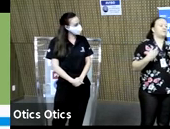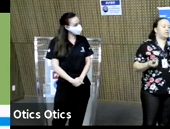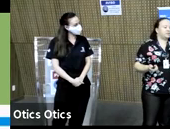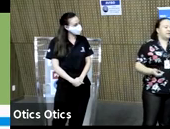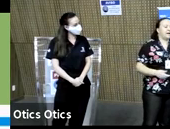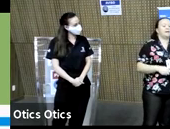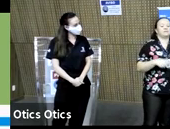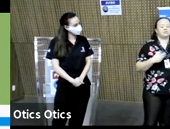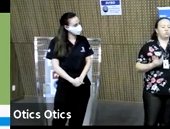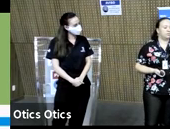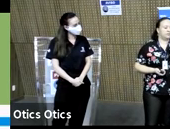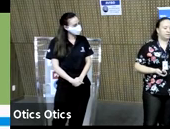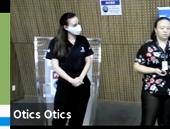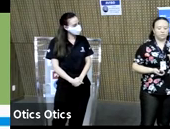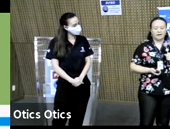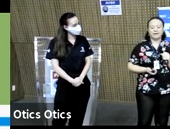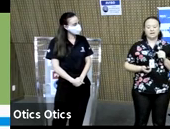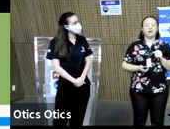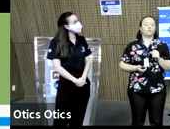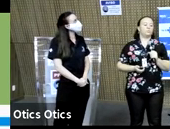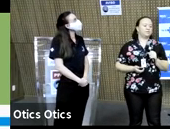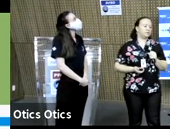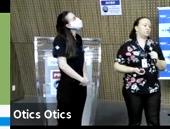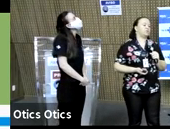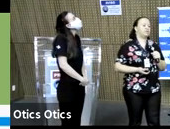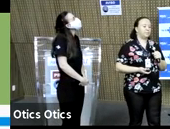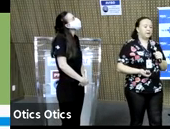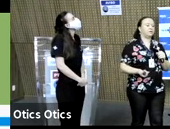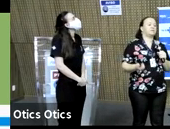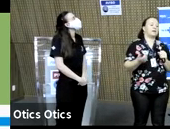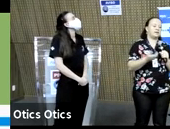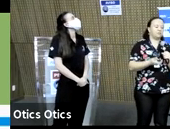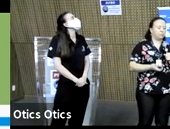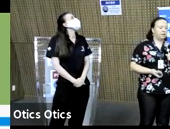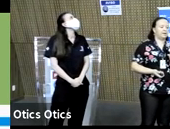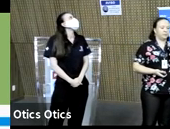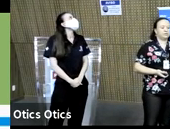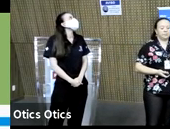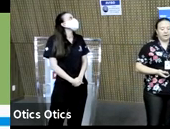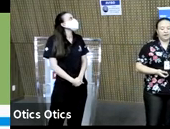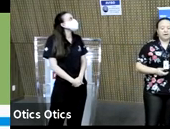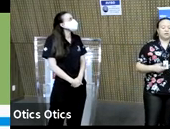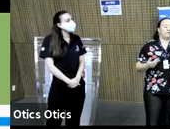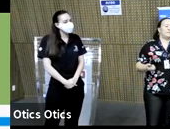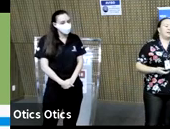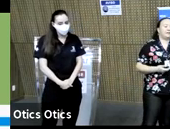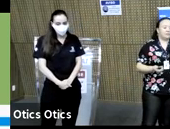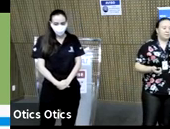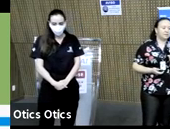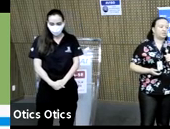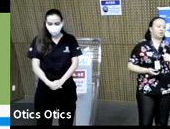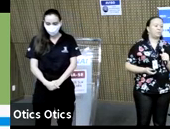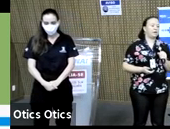colocam as queixas delas, as dúvidas e tudo mais. Quando precisa de um agendamento, elas realizam por ali também. Então,